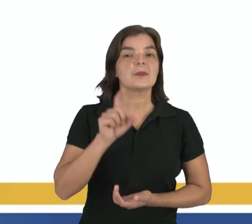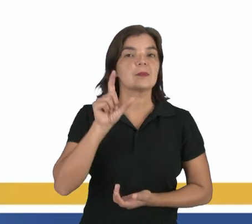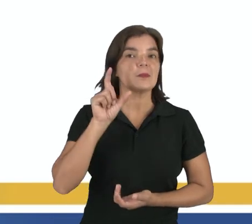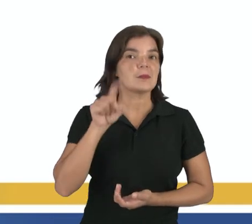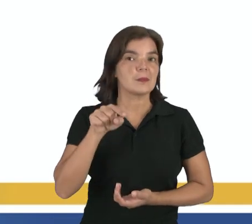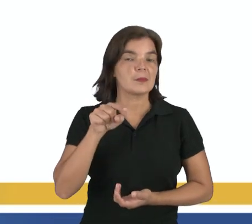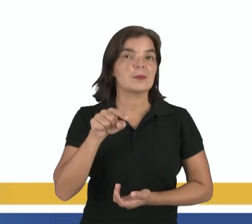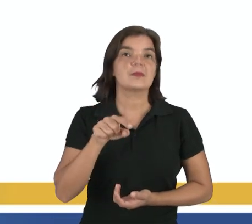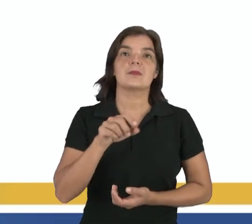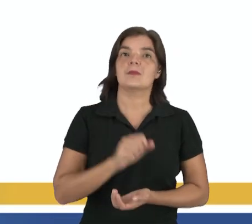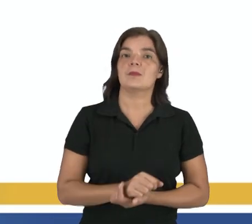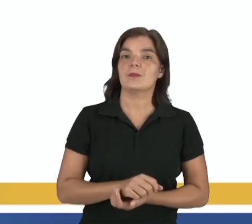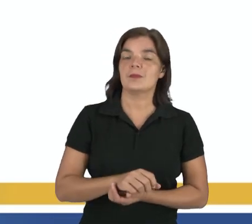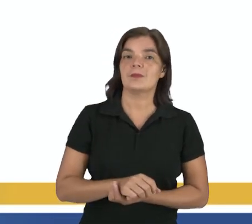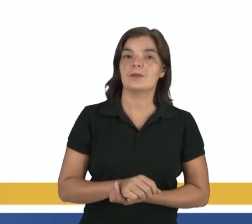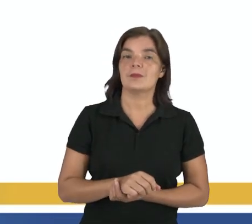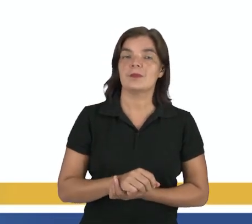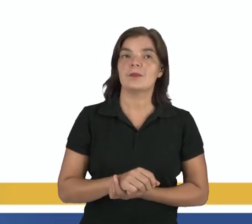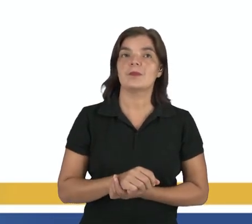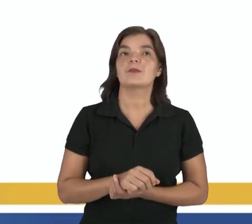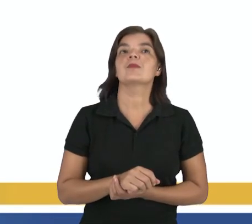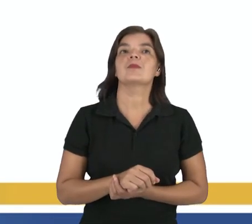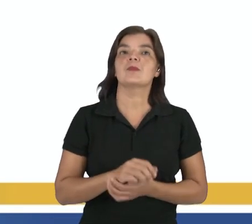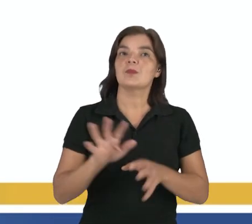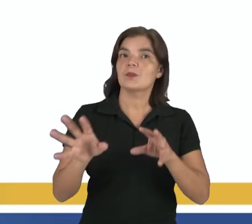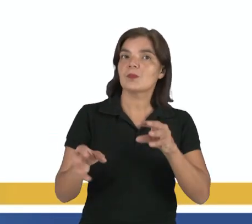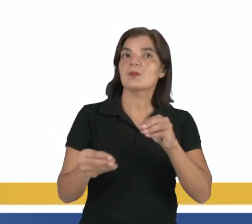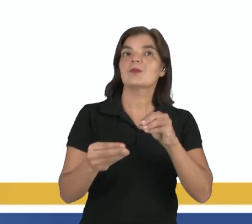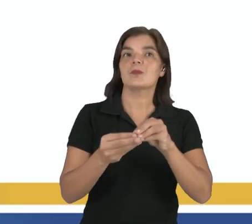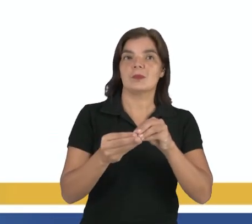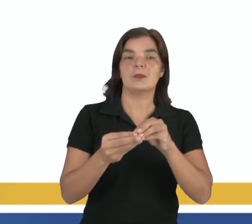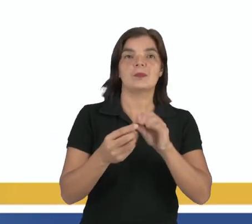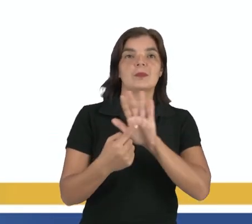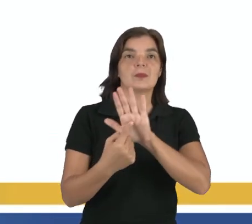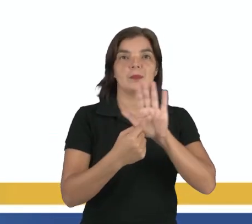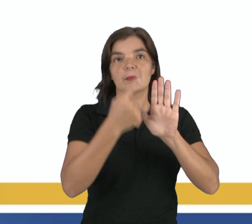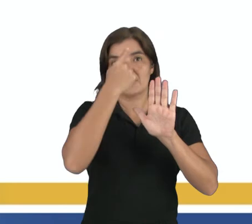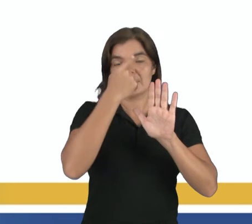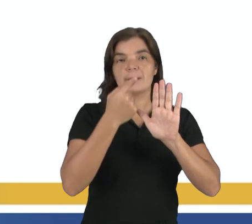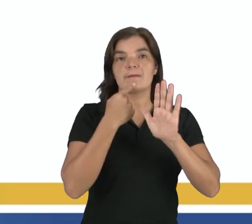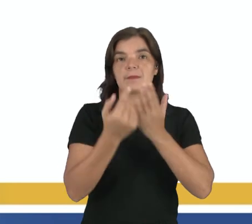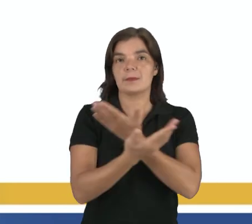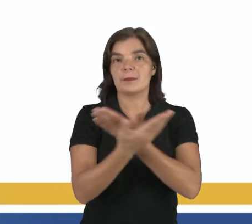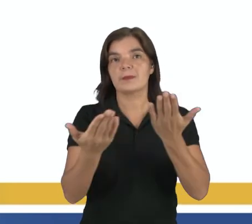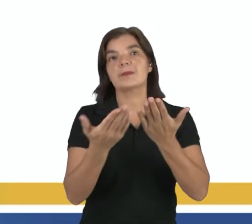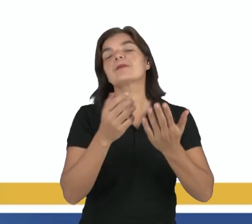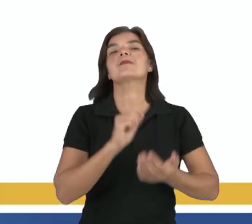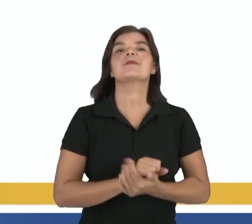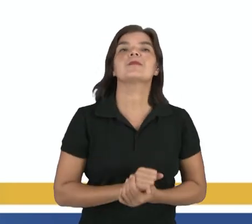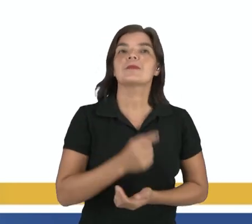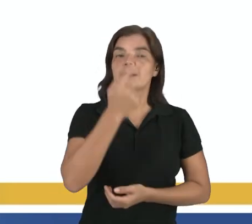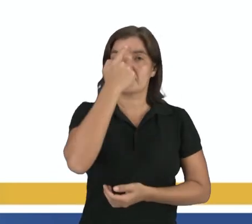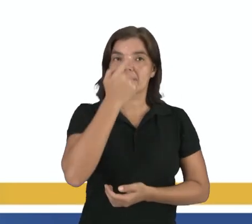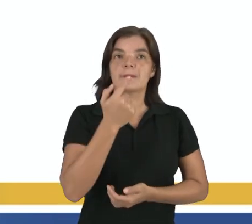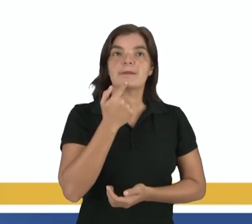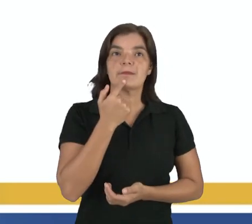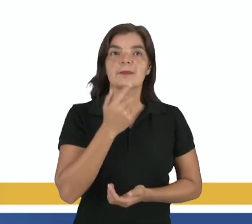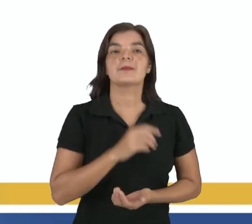clicar no ícone Inserir, conforme está descrito aí na